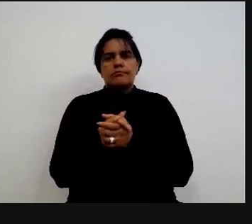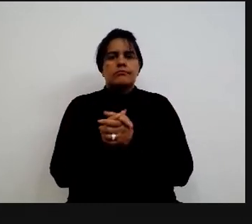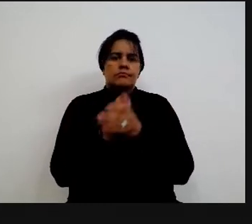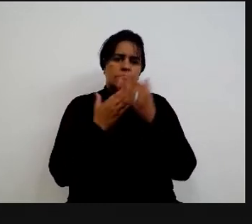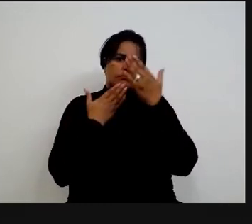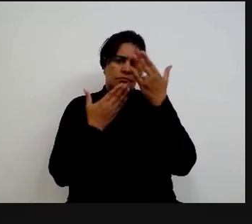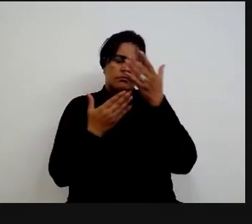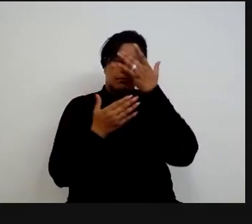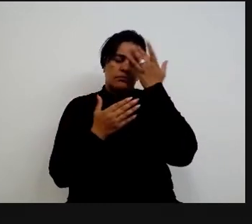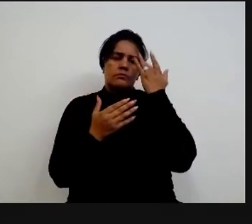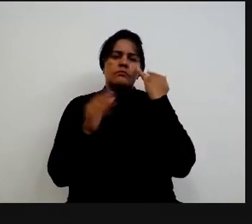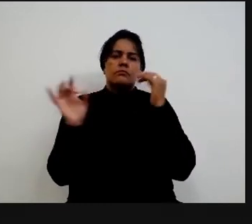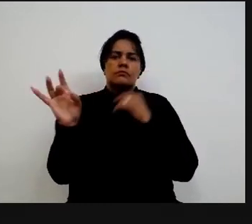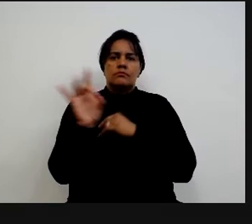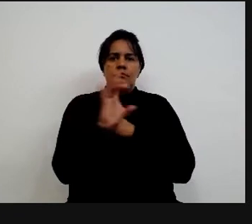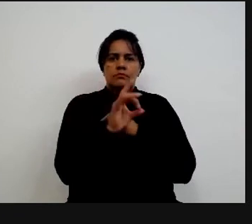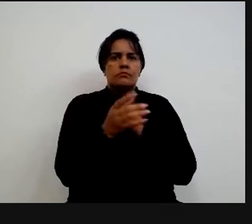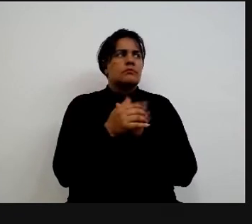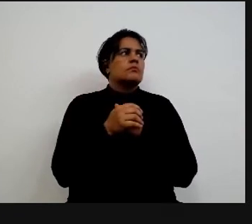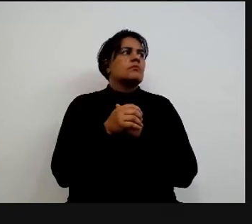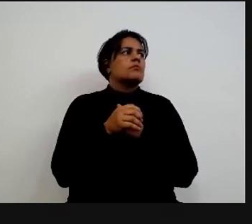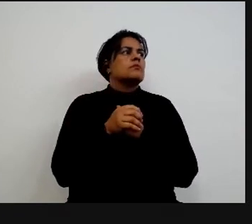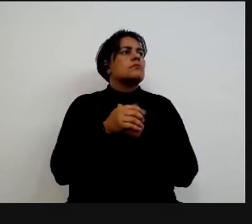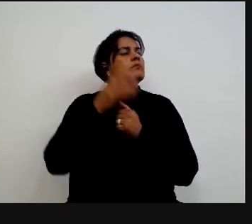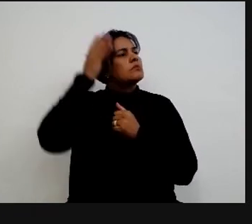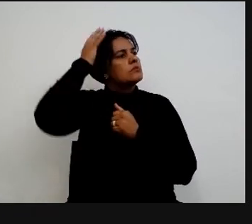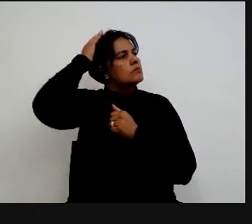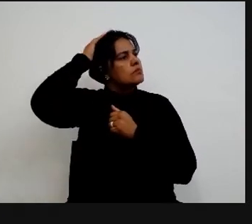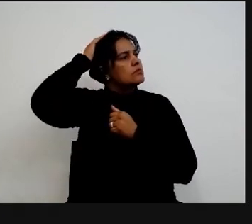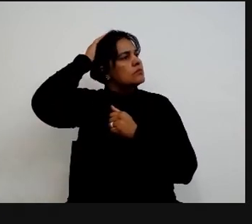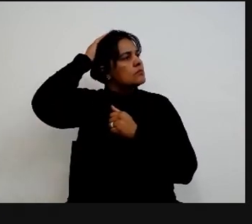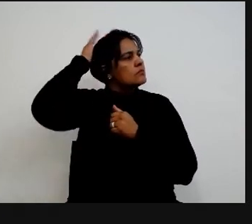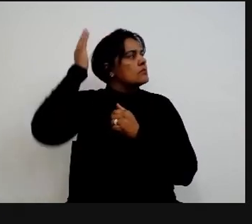Agradeço a participação do Mazola e do professor Ricardo.